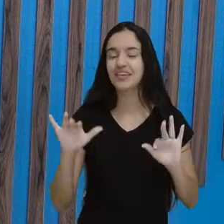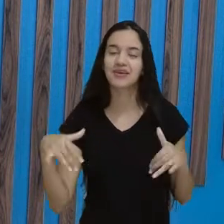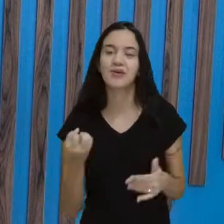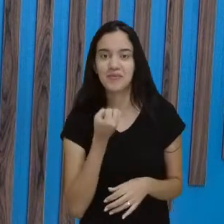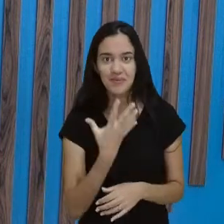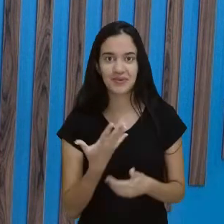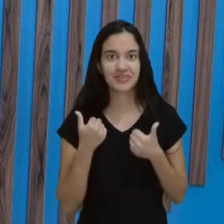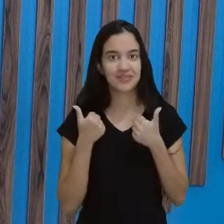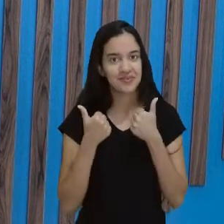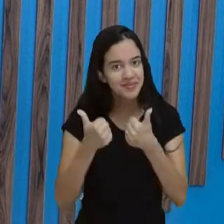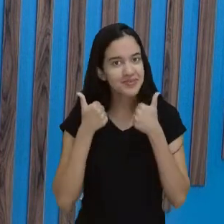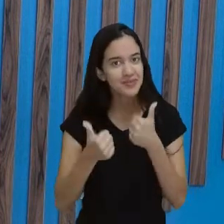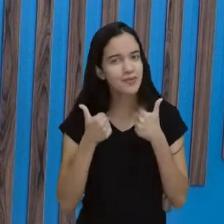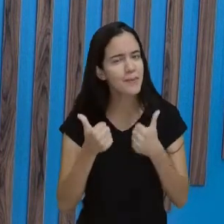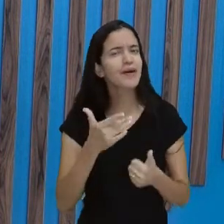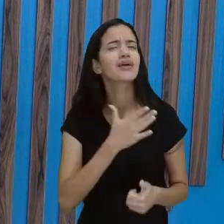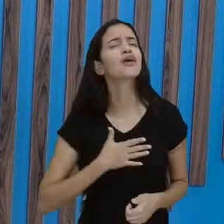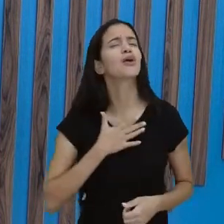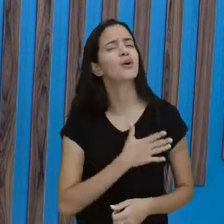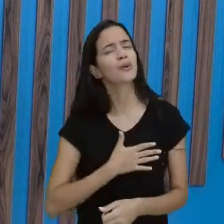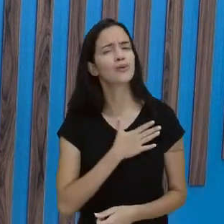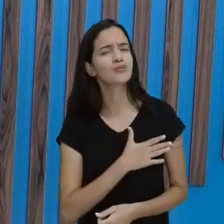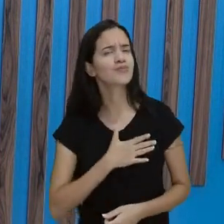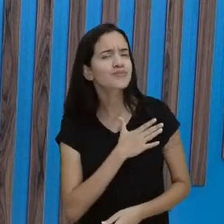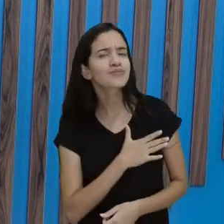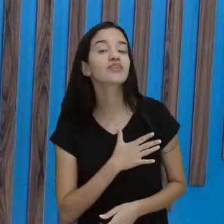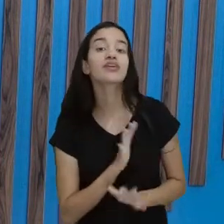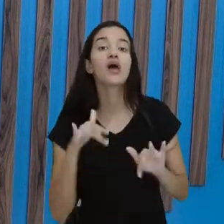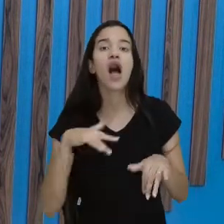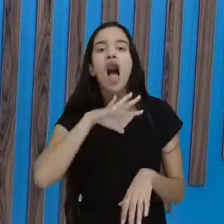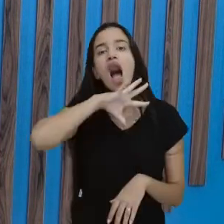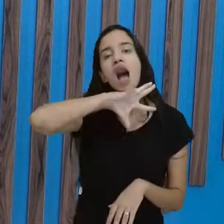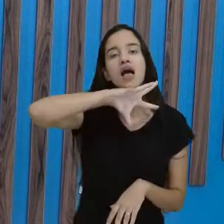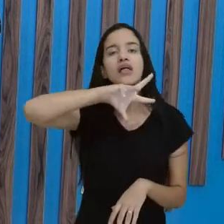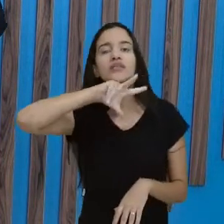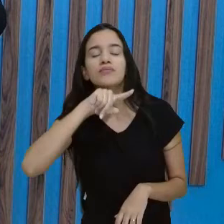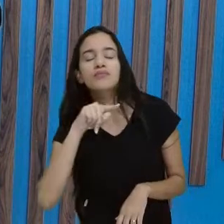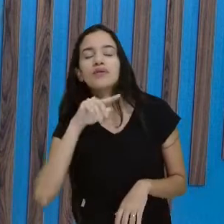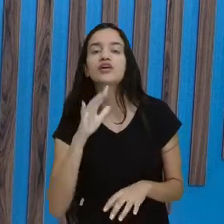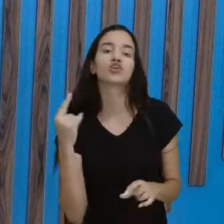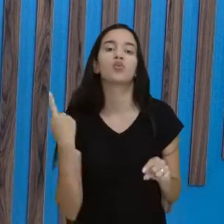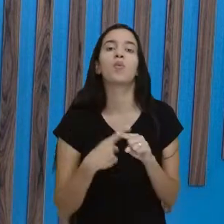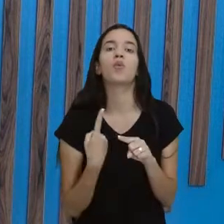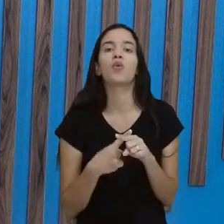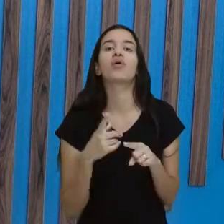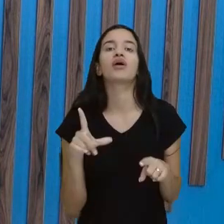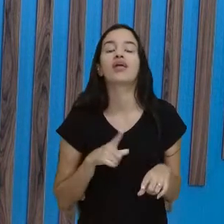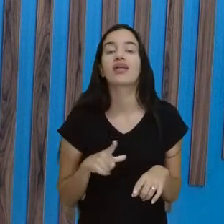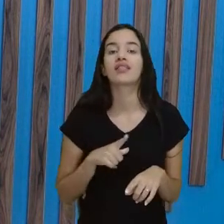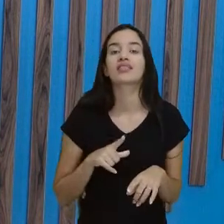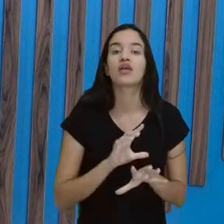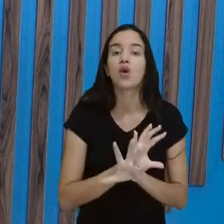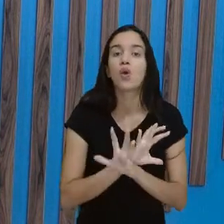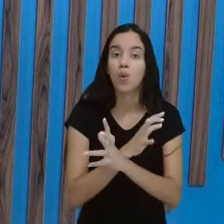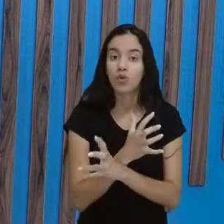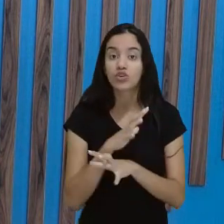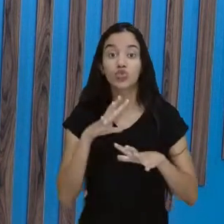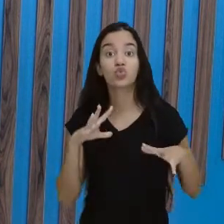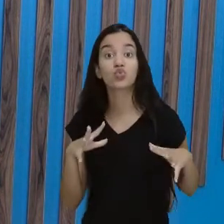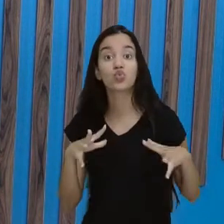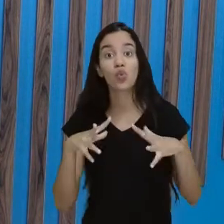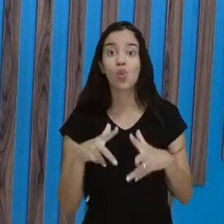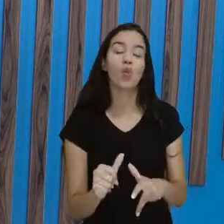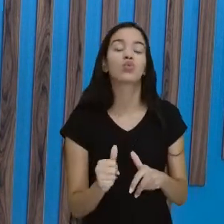Muito bem, gostei de ver. É isso mesmo, Lázaro. São animais vertebrados porque possuem ossos. Todo